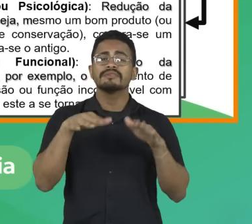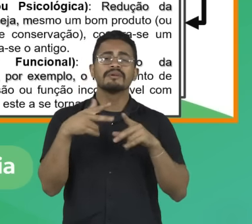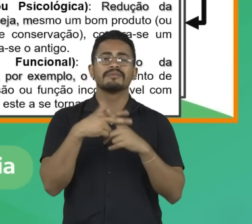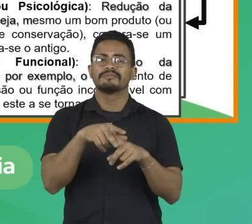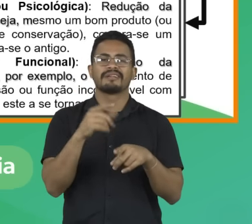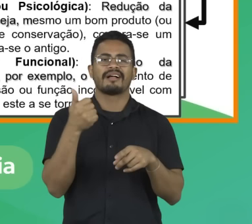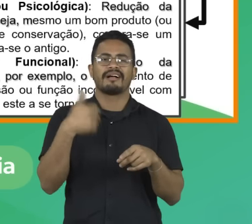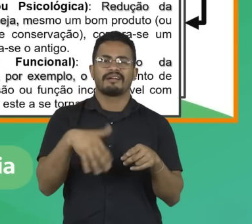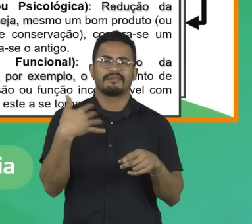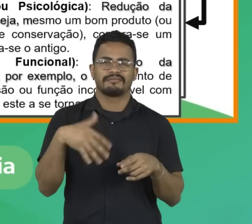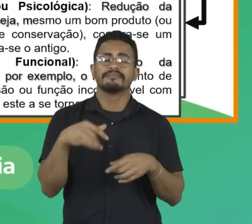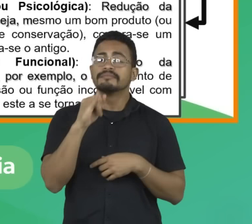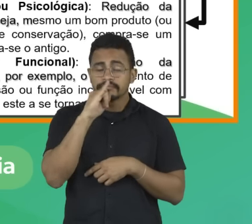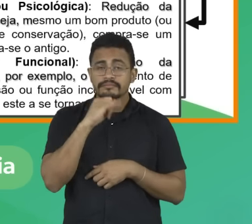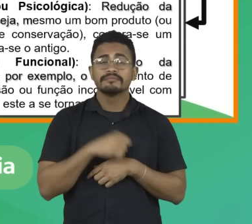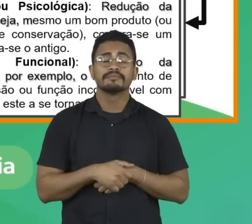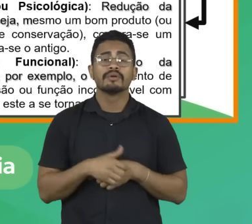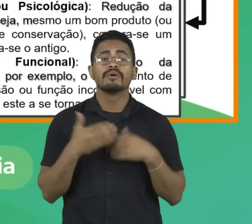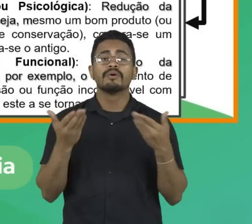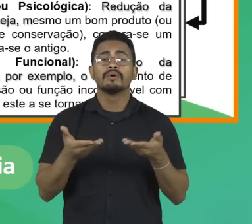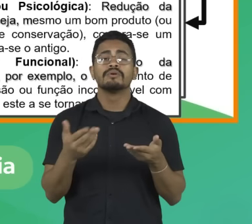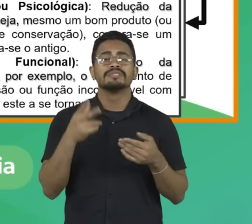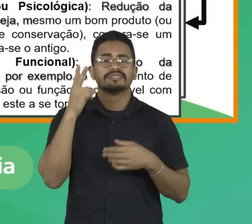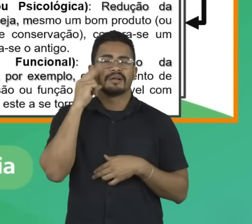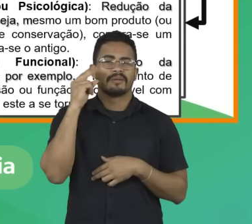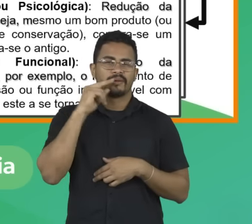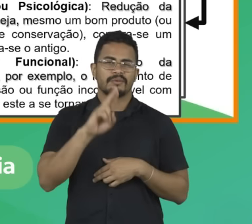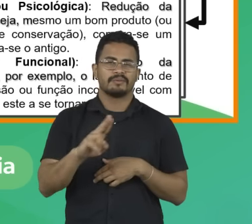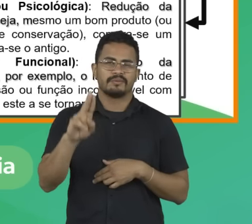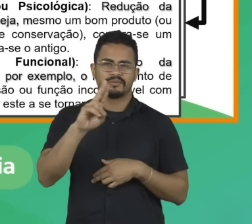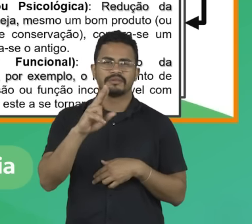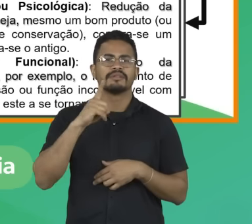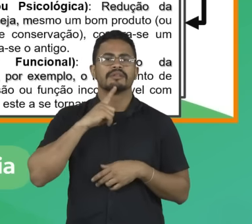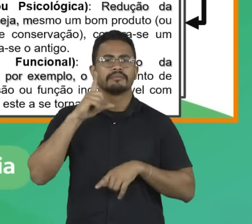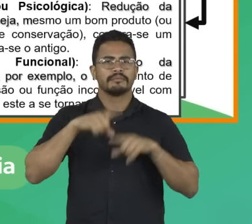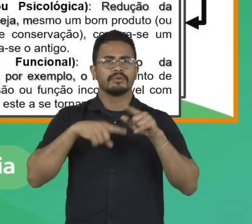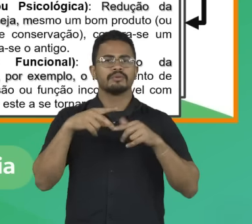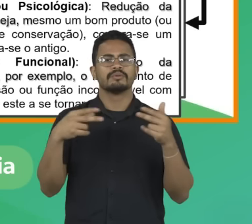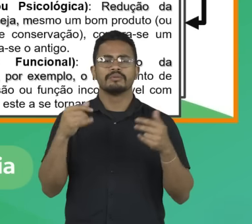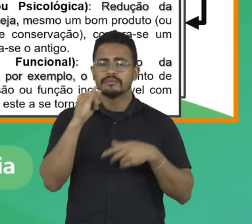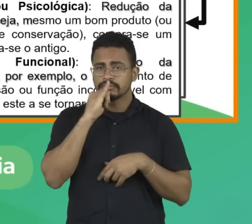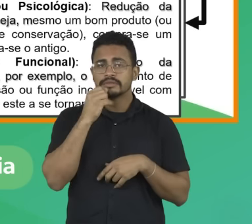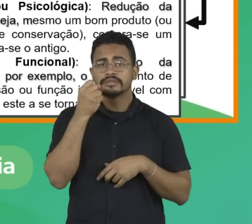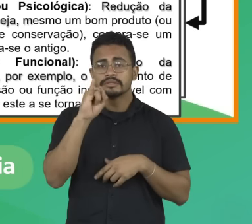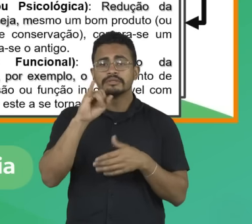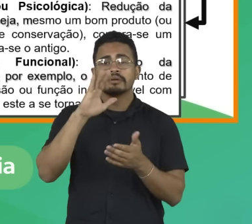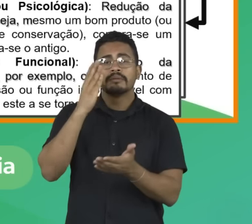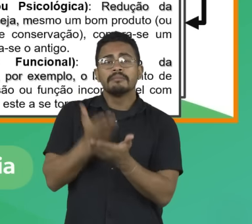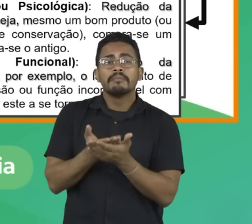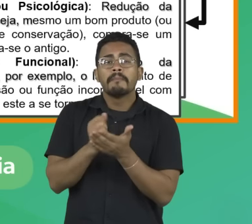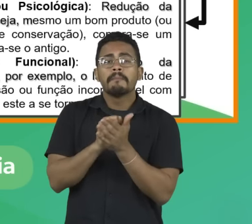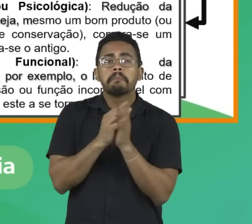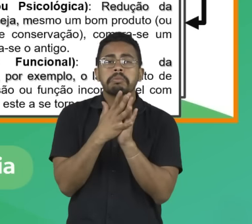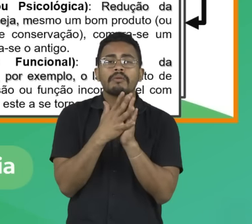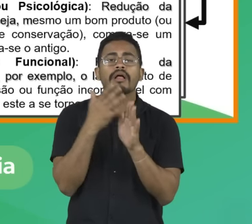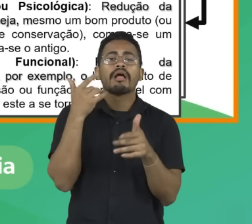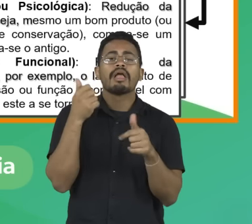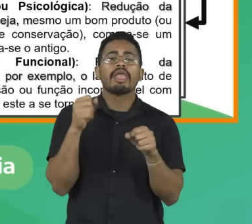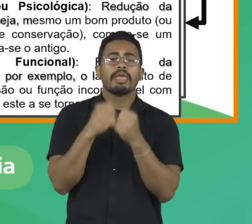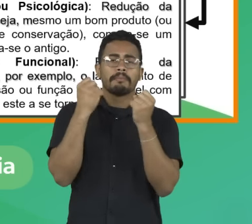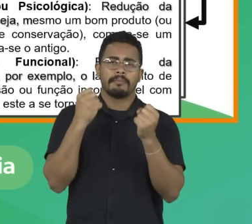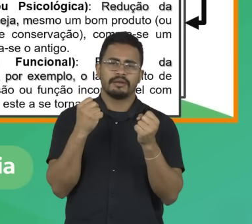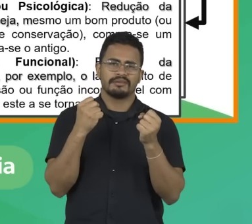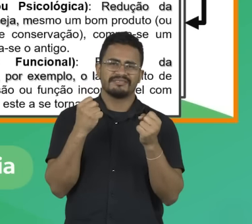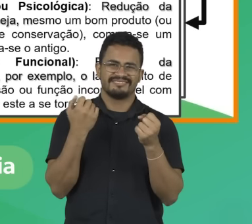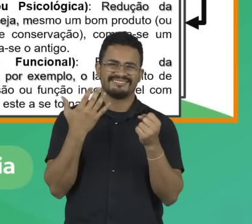exemplo, hoje em dia, com os nossos celulares, nós temos produtos que numa queda se quebram, e essa queda, o que antes